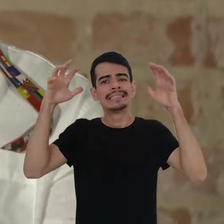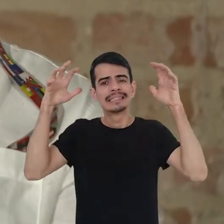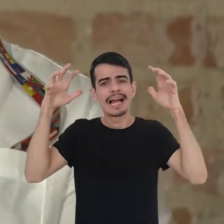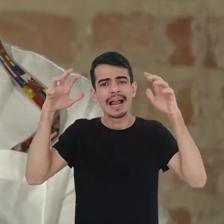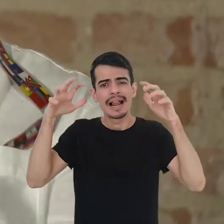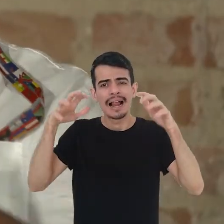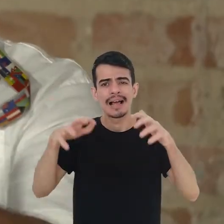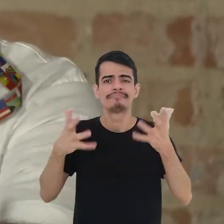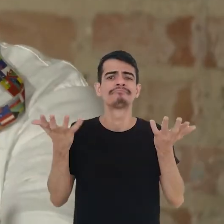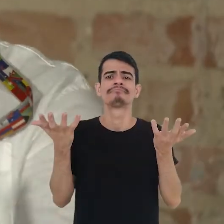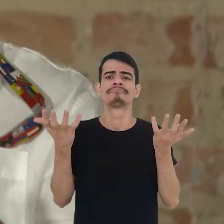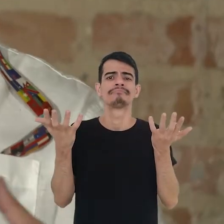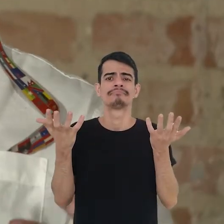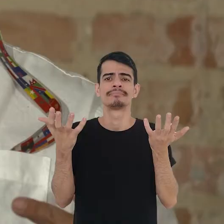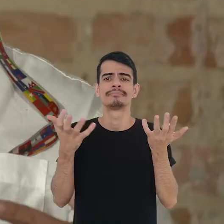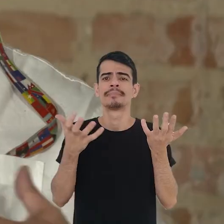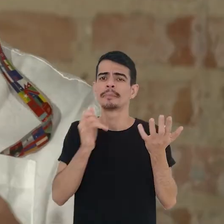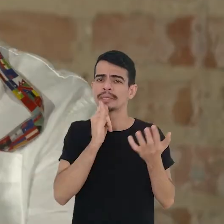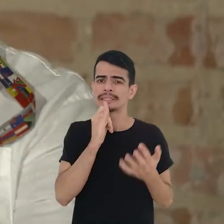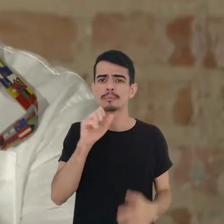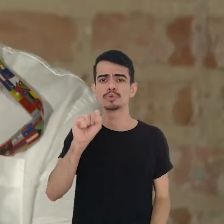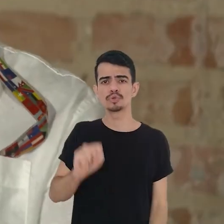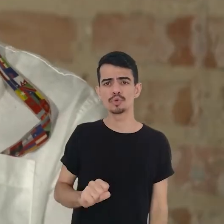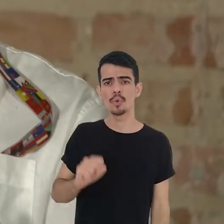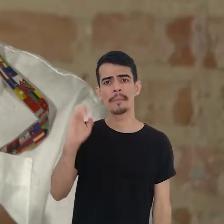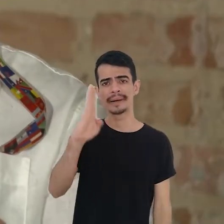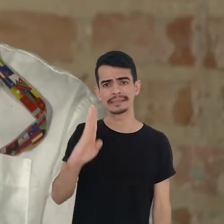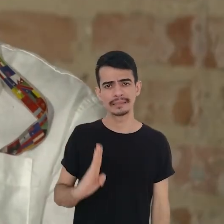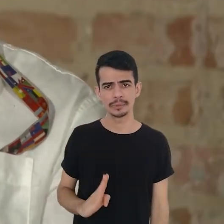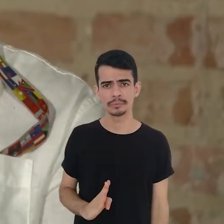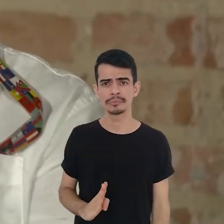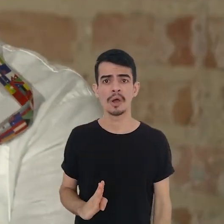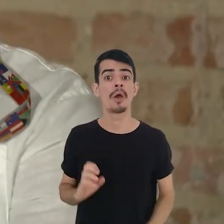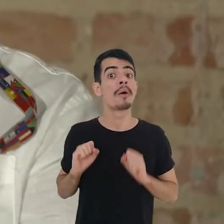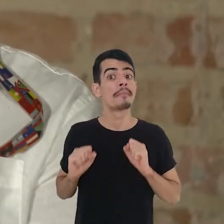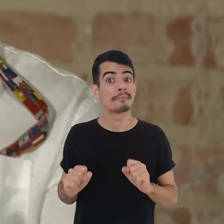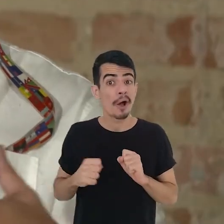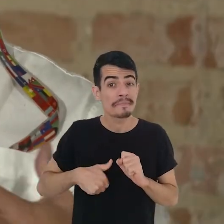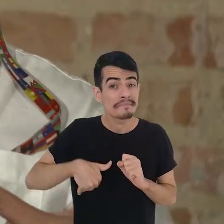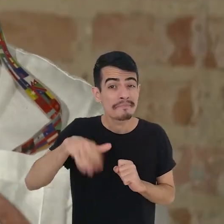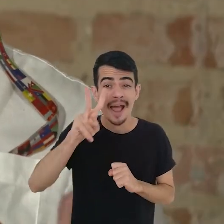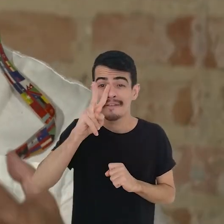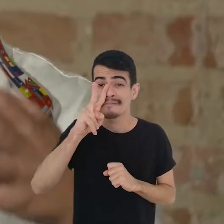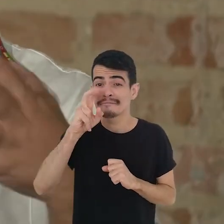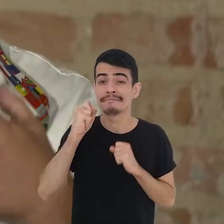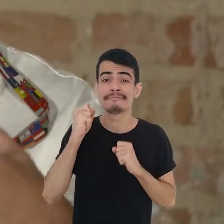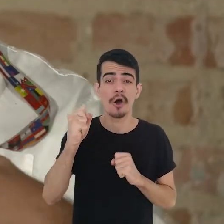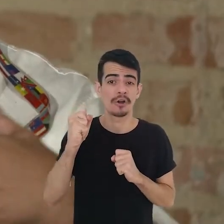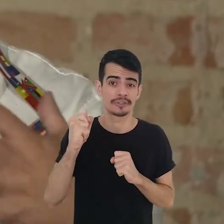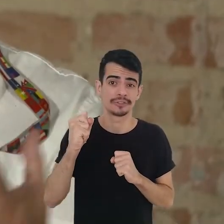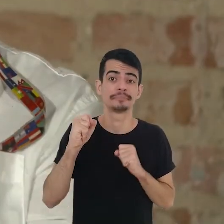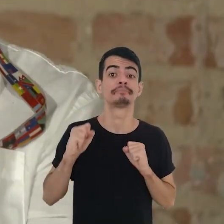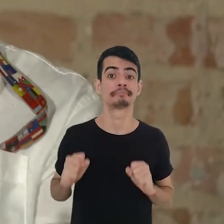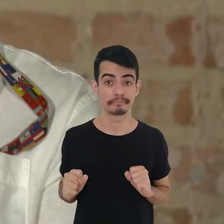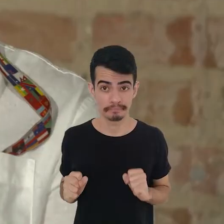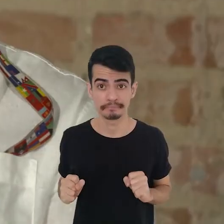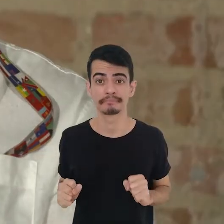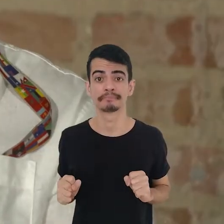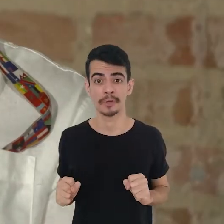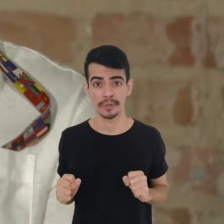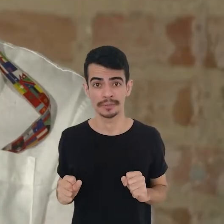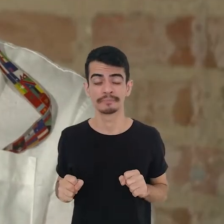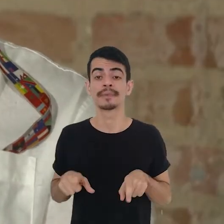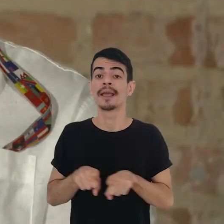tempestades que nós observamos, principalmente ali na região do sul do Brasil, elas podem ficar mais